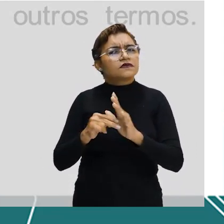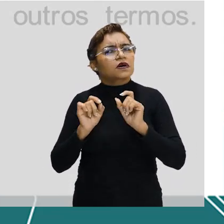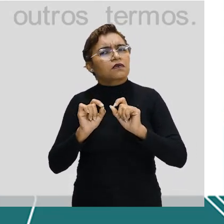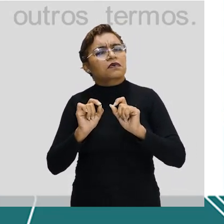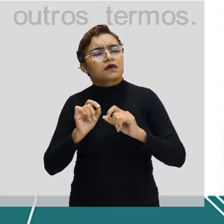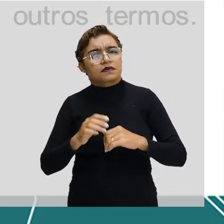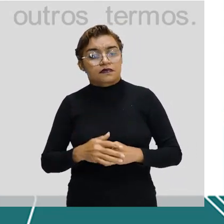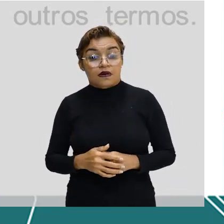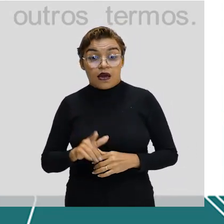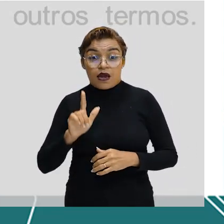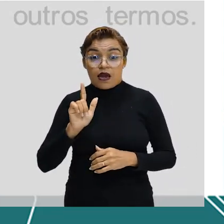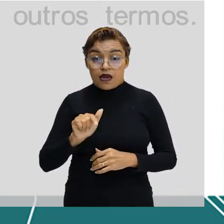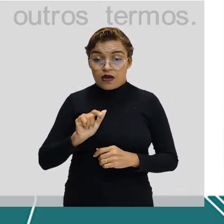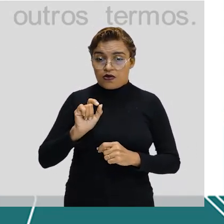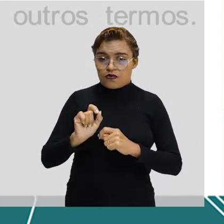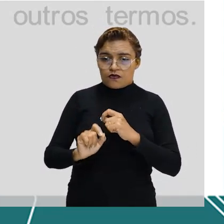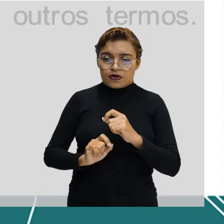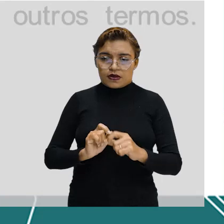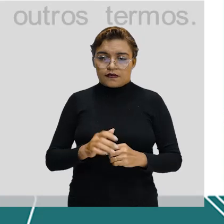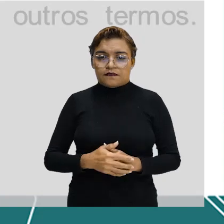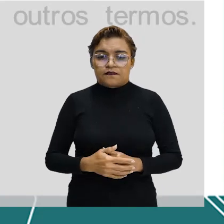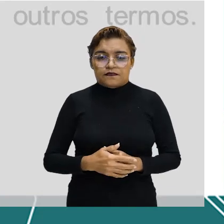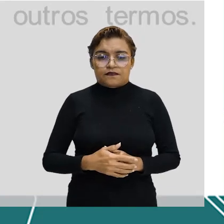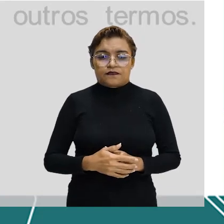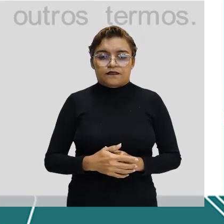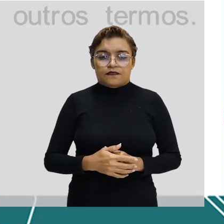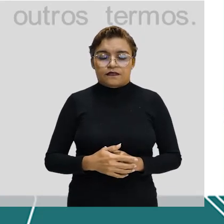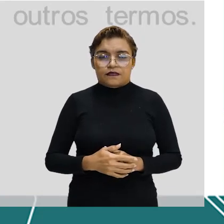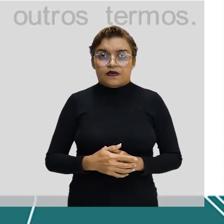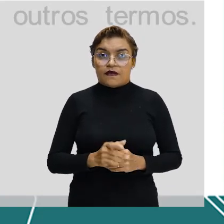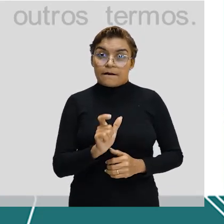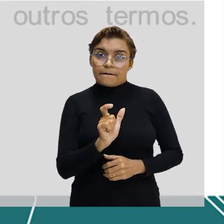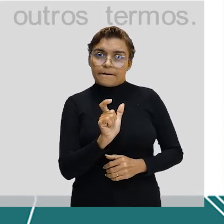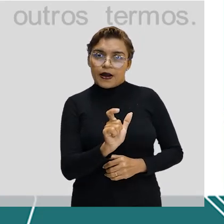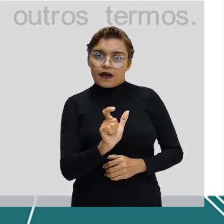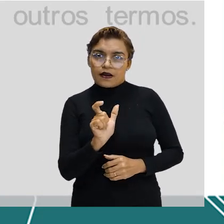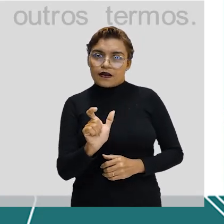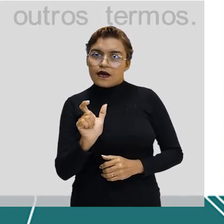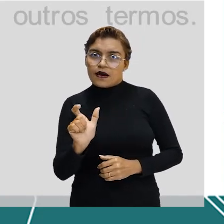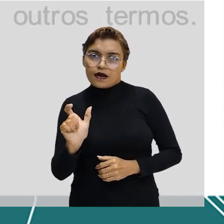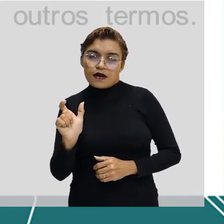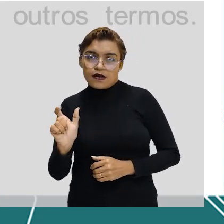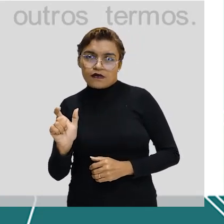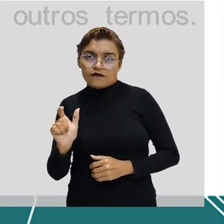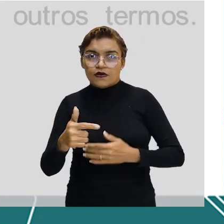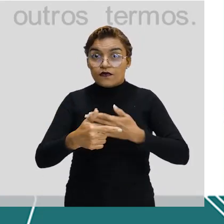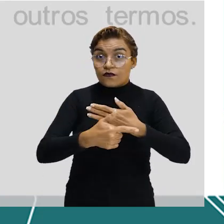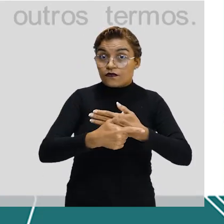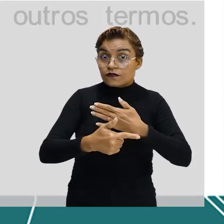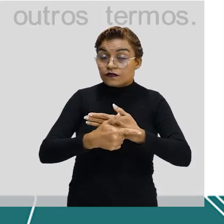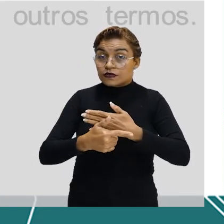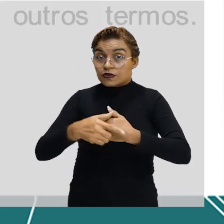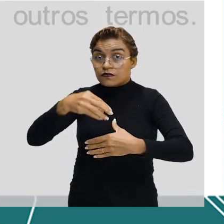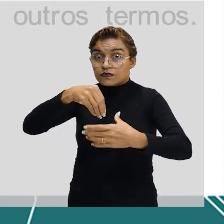Função sintática é o papel que cada um dos termos, que termos? Os termos da